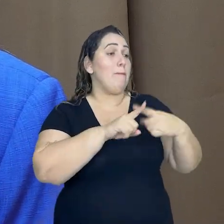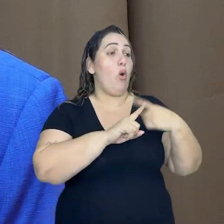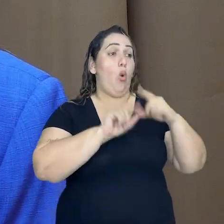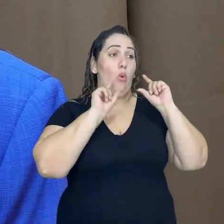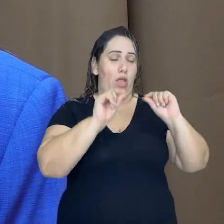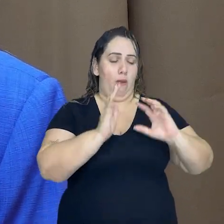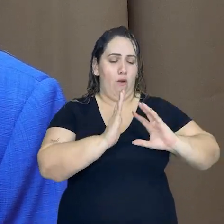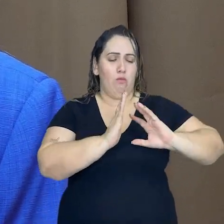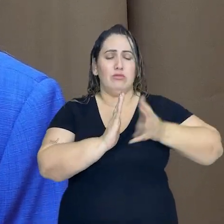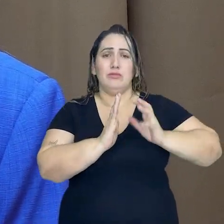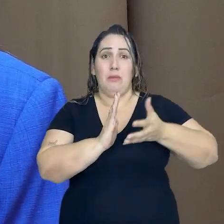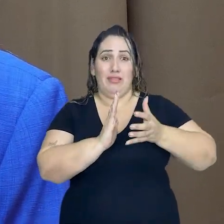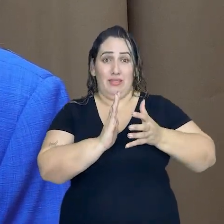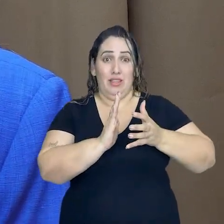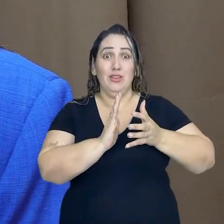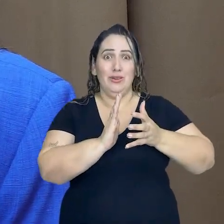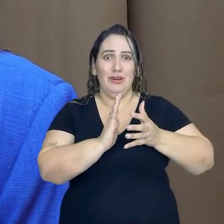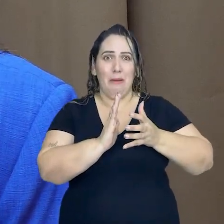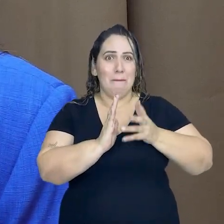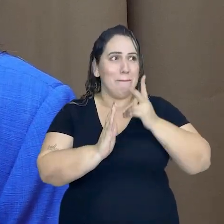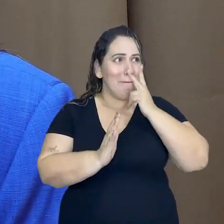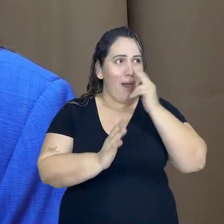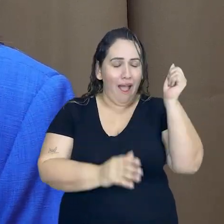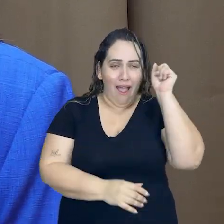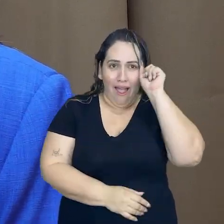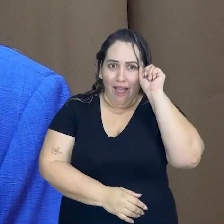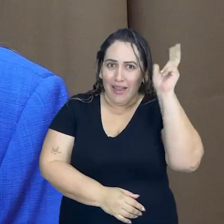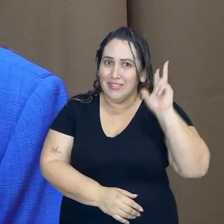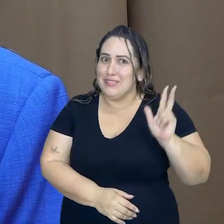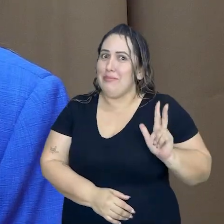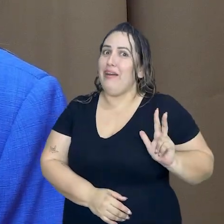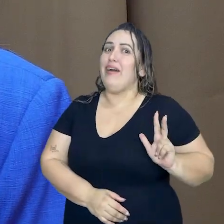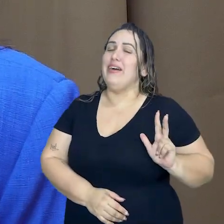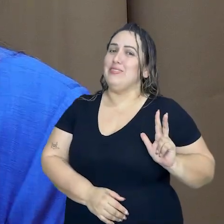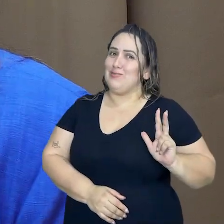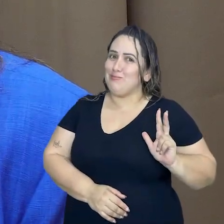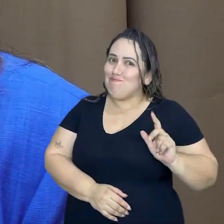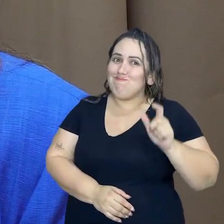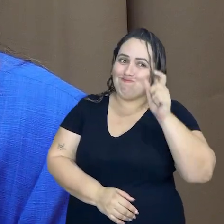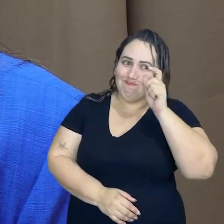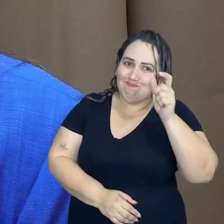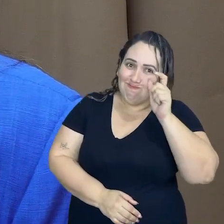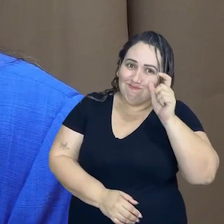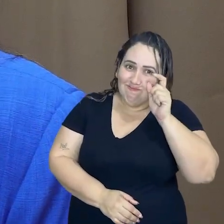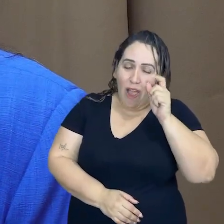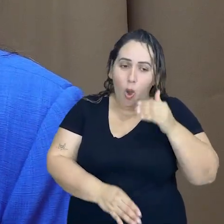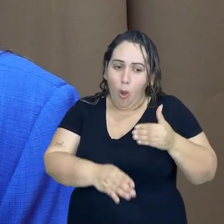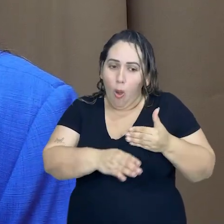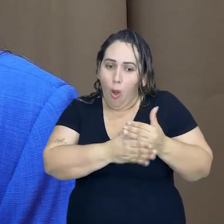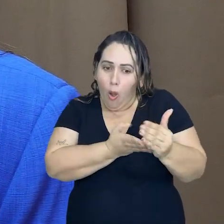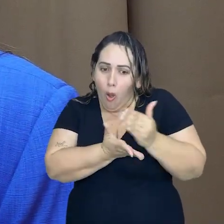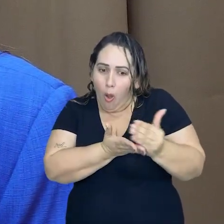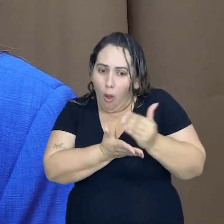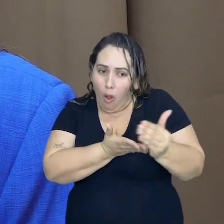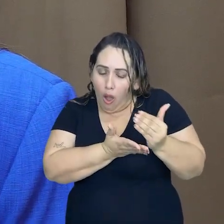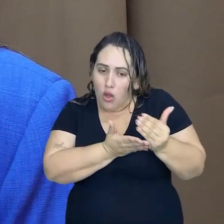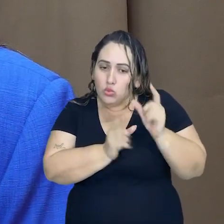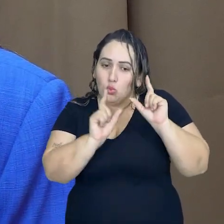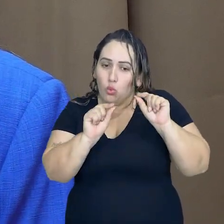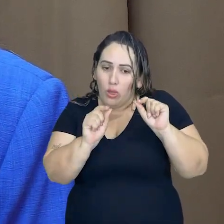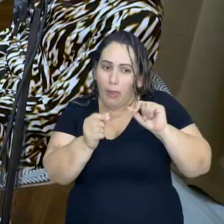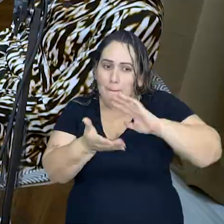craques, digamos assim, estão se viciando num processo de realmente minar as candidaturas